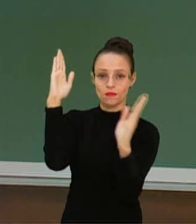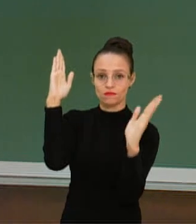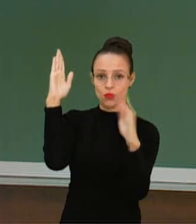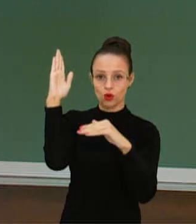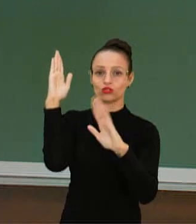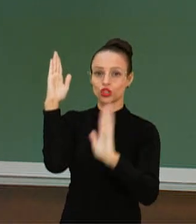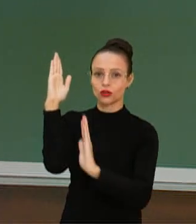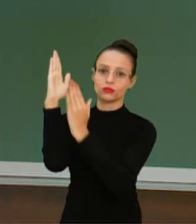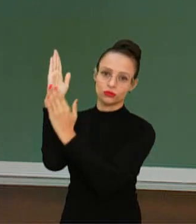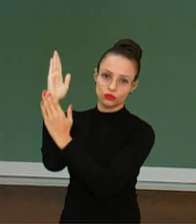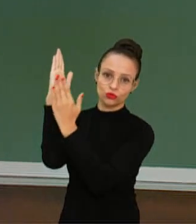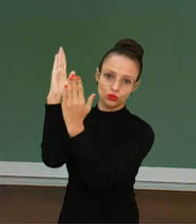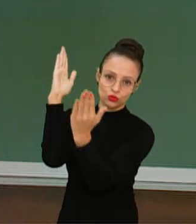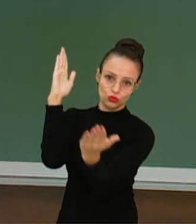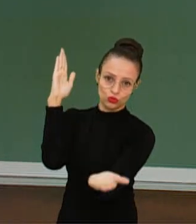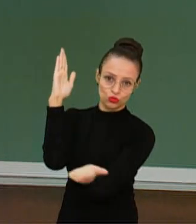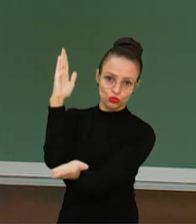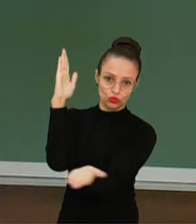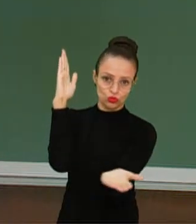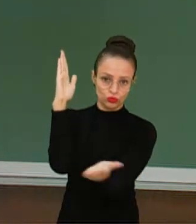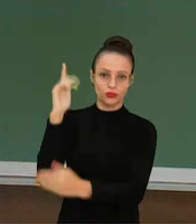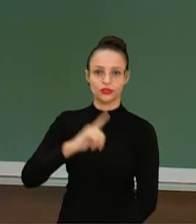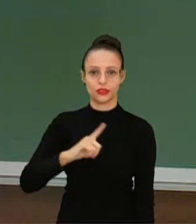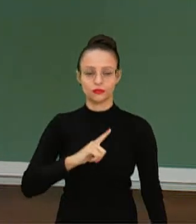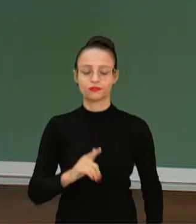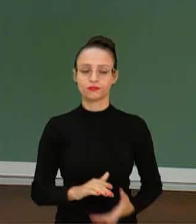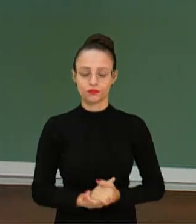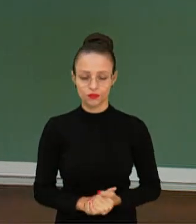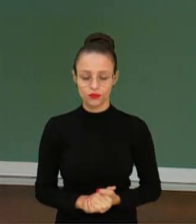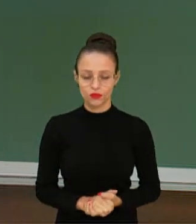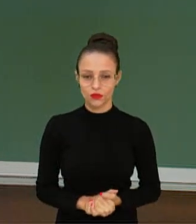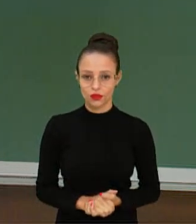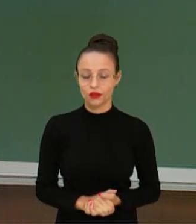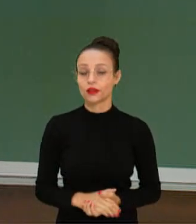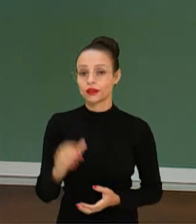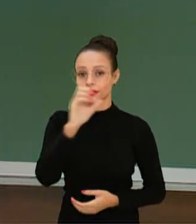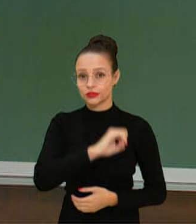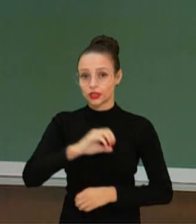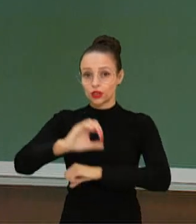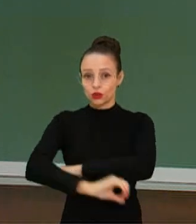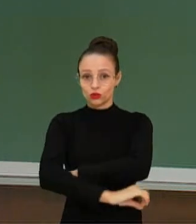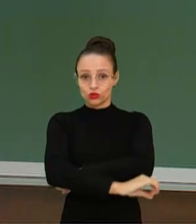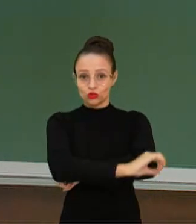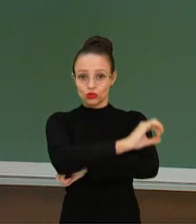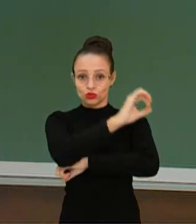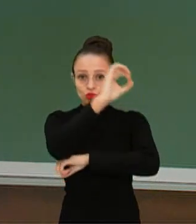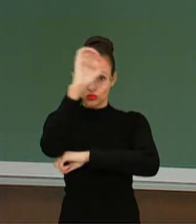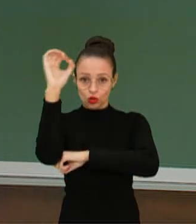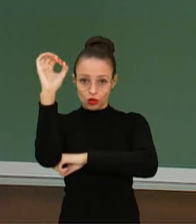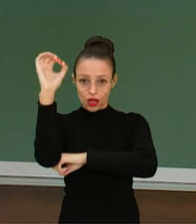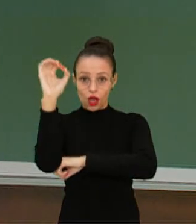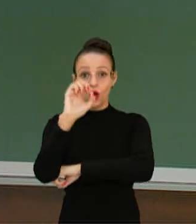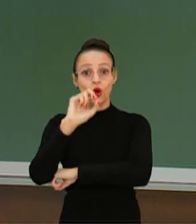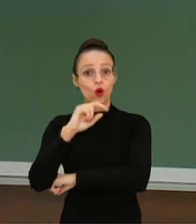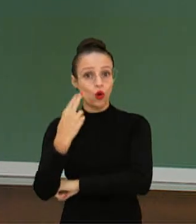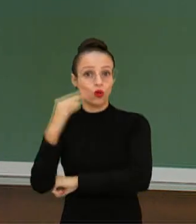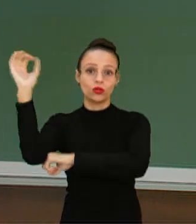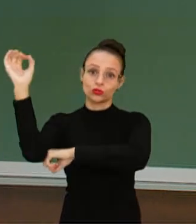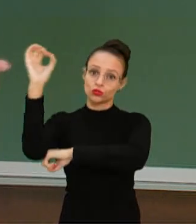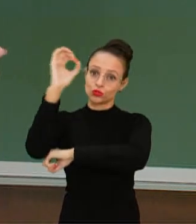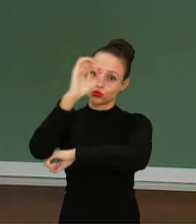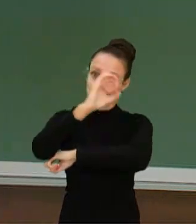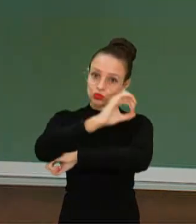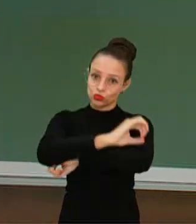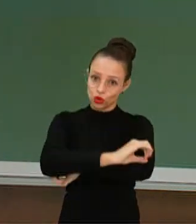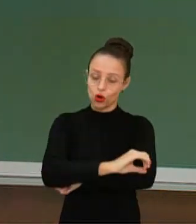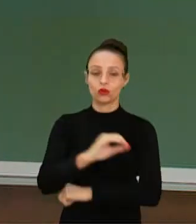pronto, a gente já tem a sombra. E se for quando o sol nasce ou quando o sol se põe, a sombra vai ser